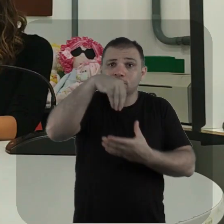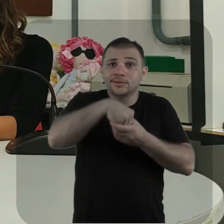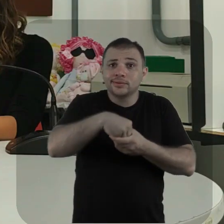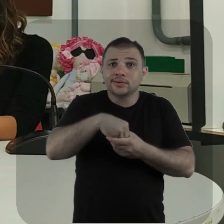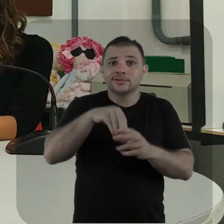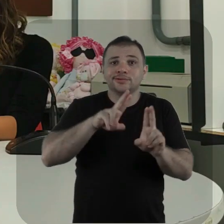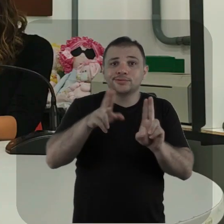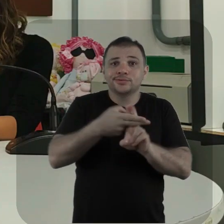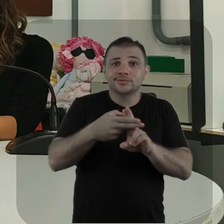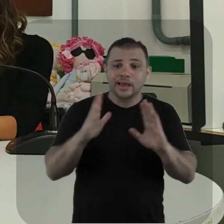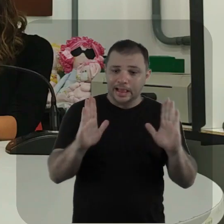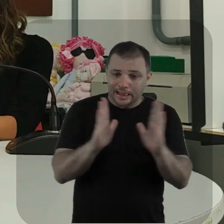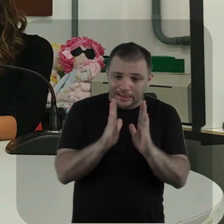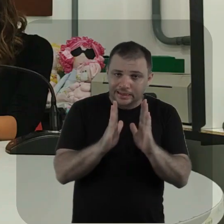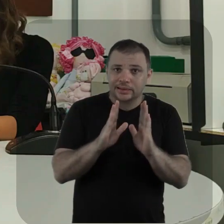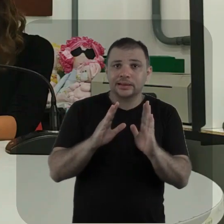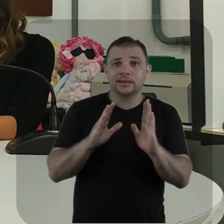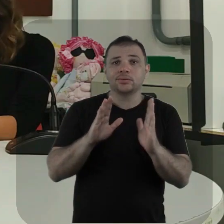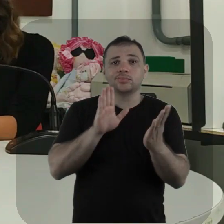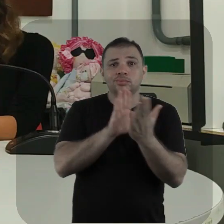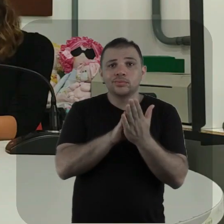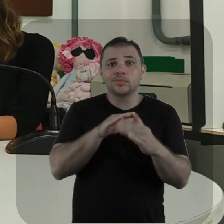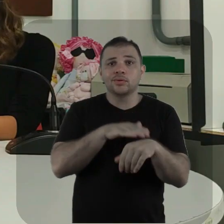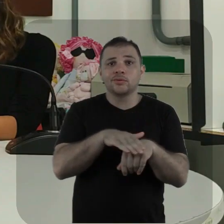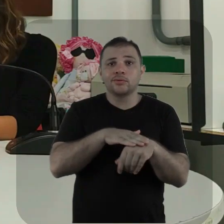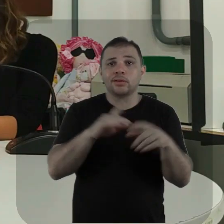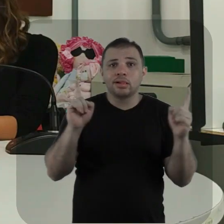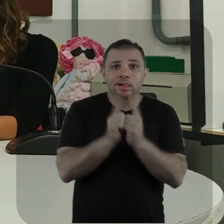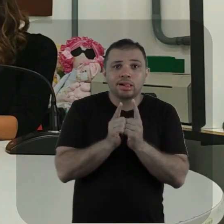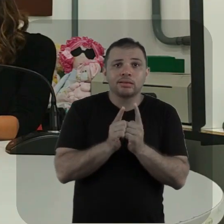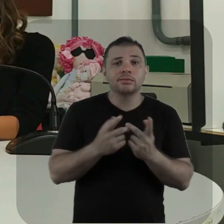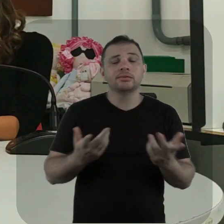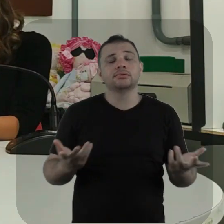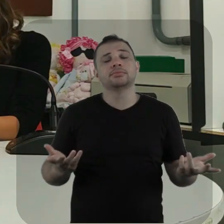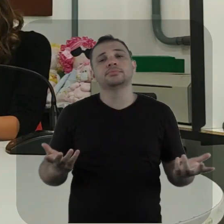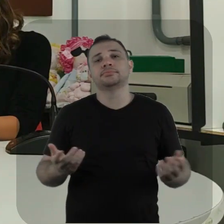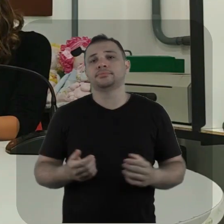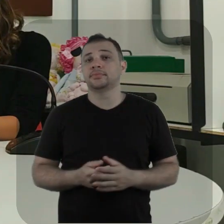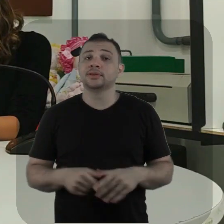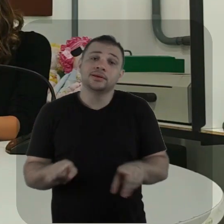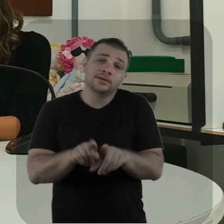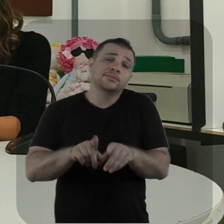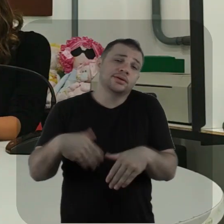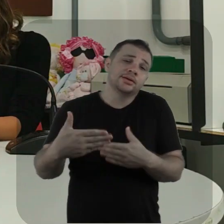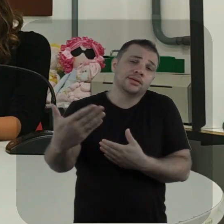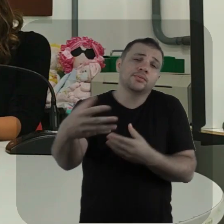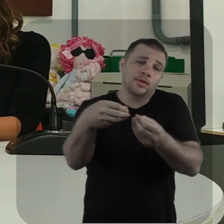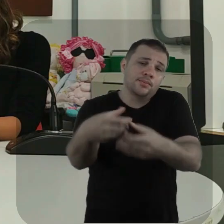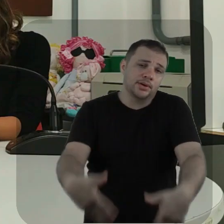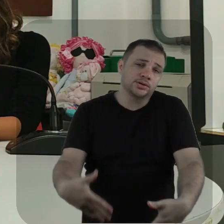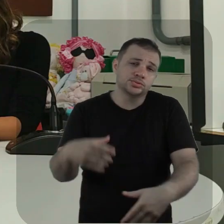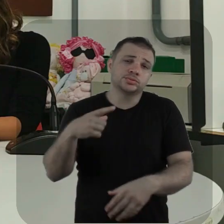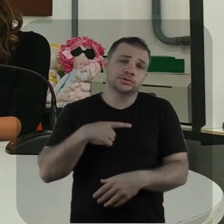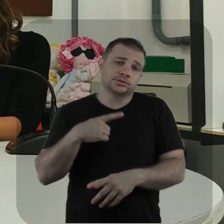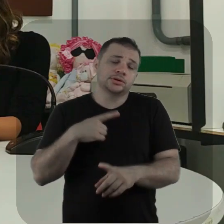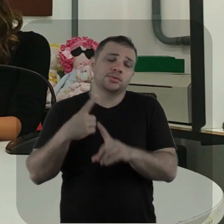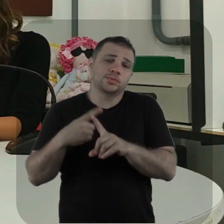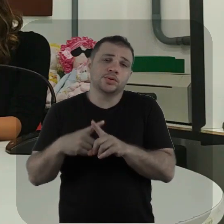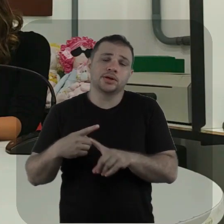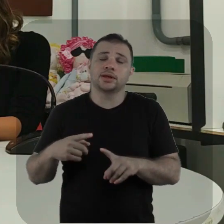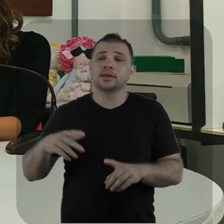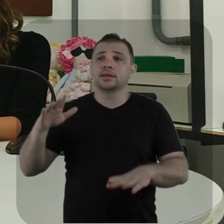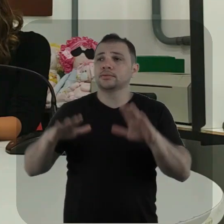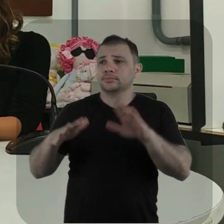né, dessas pessoas nesse curtíssimo espaço de tempo. E todo o efeito deletério, digamos